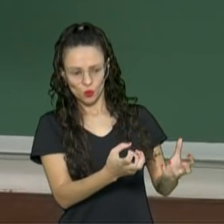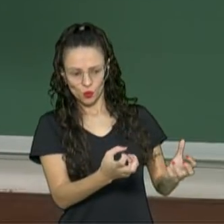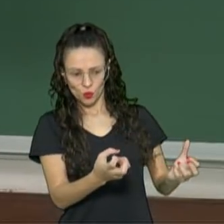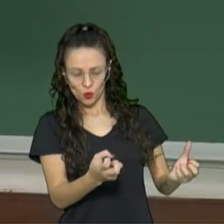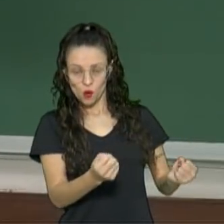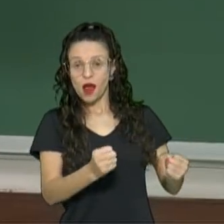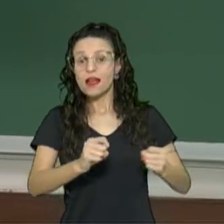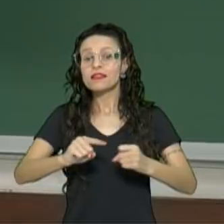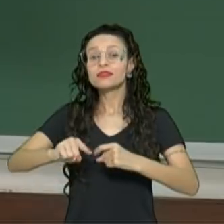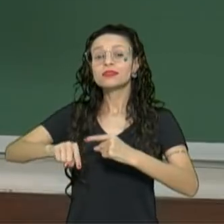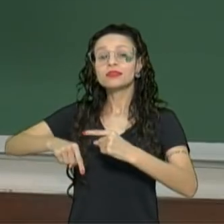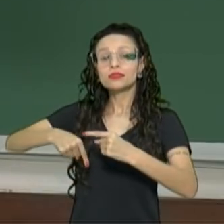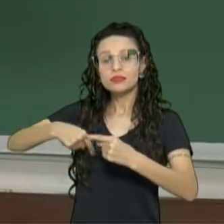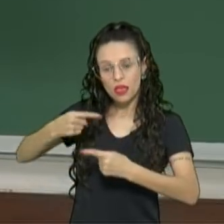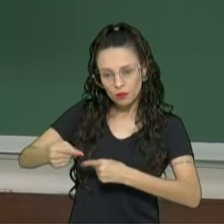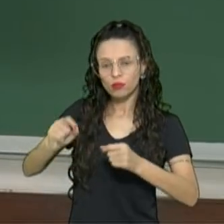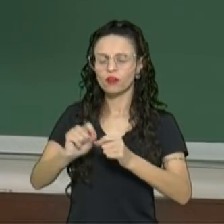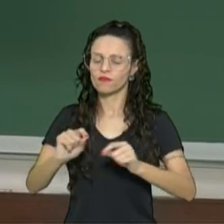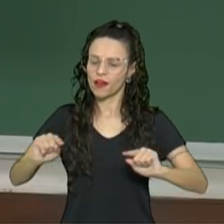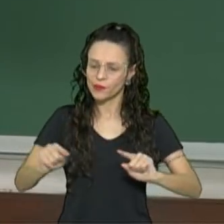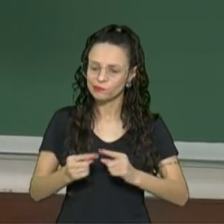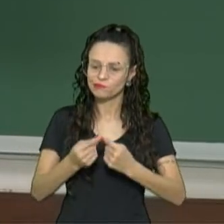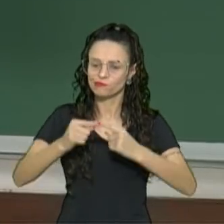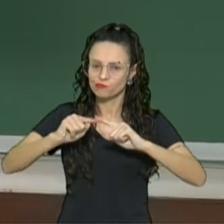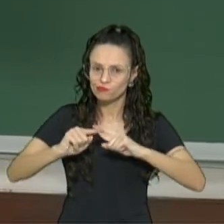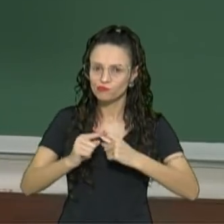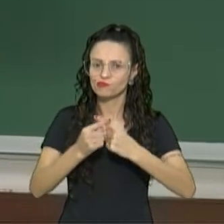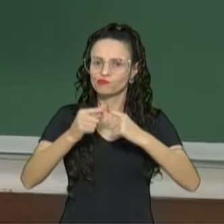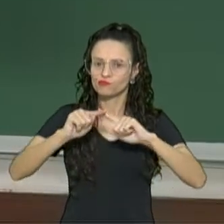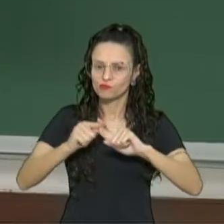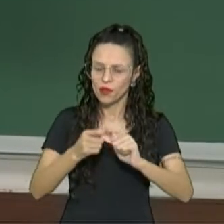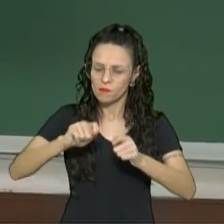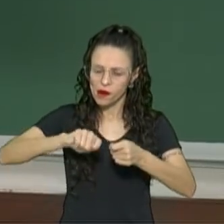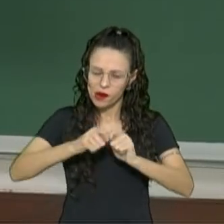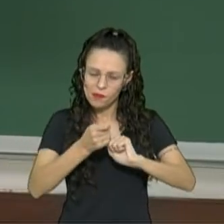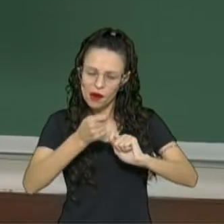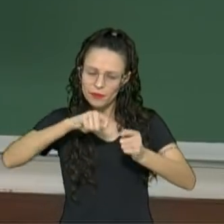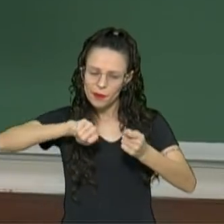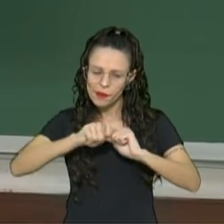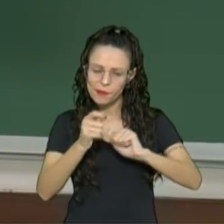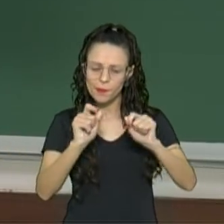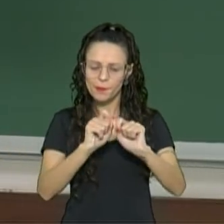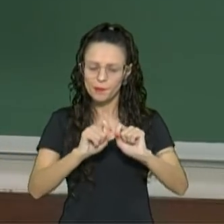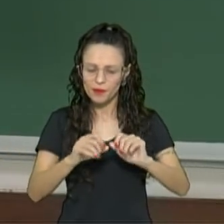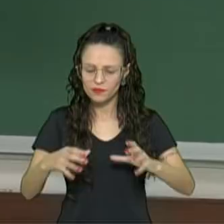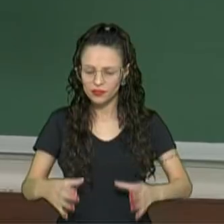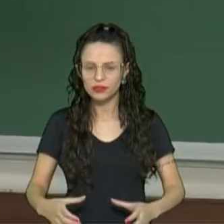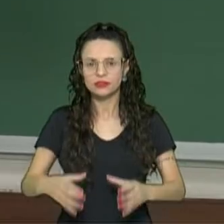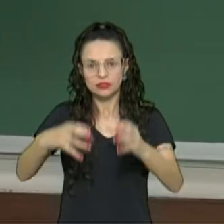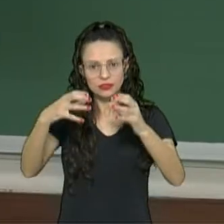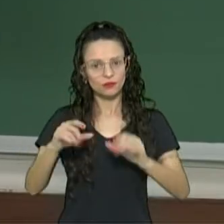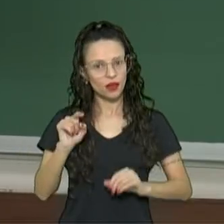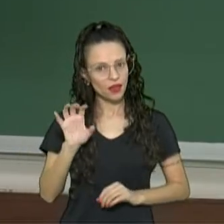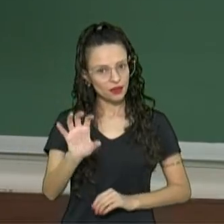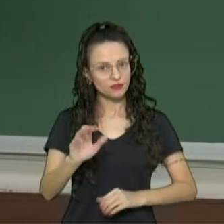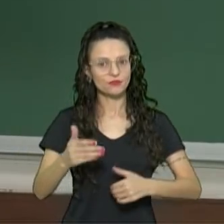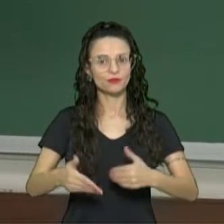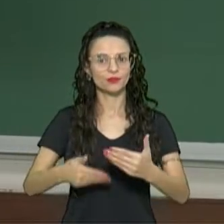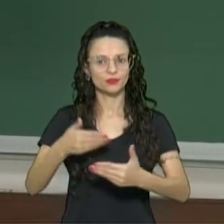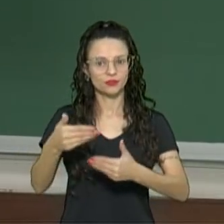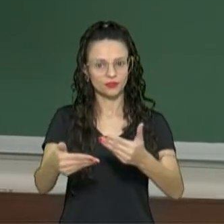e depois eles vão fazer os trançados, né? Para formar as cestarias, né? Então, é esse processo.